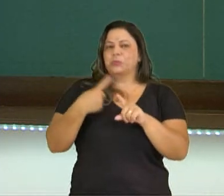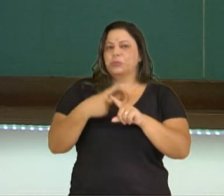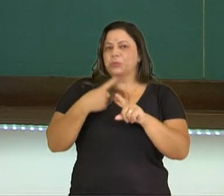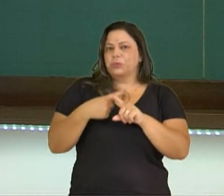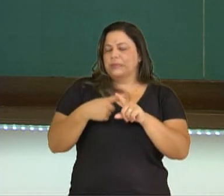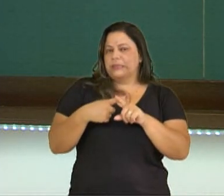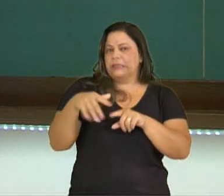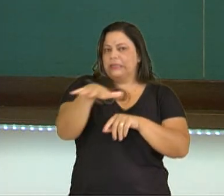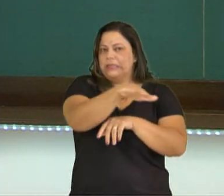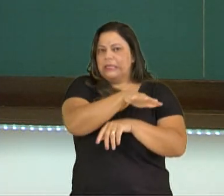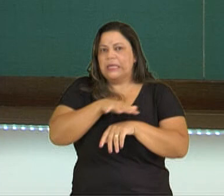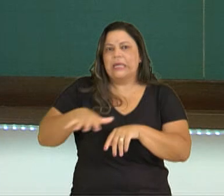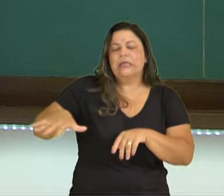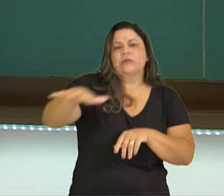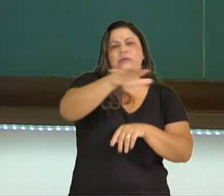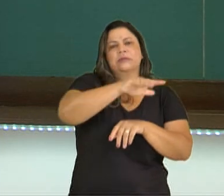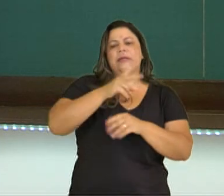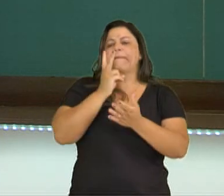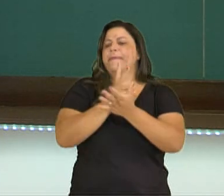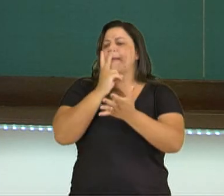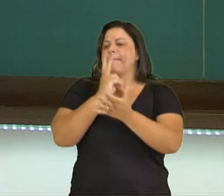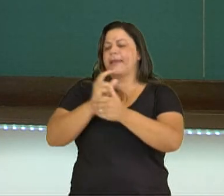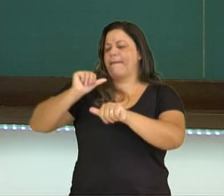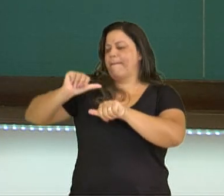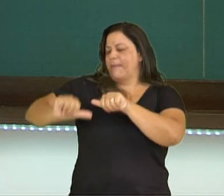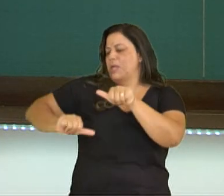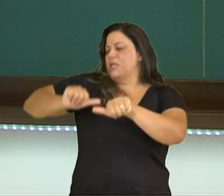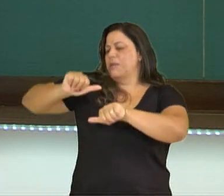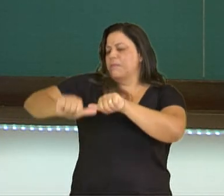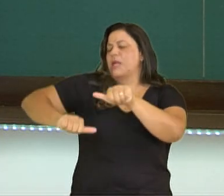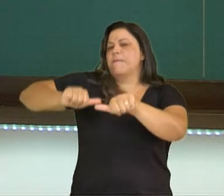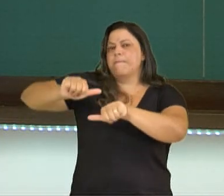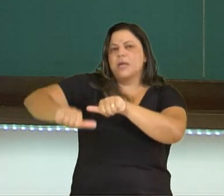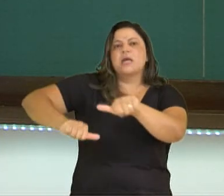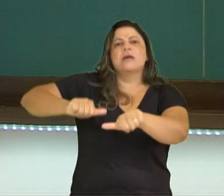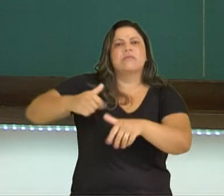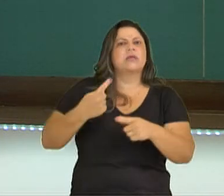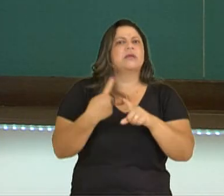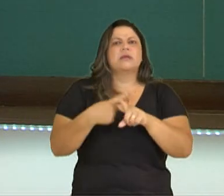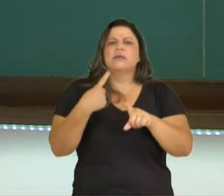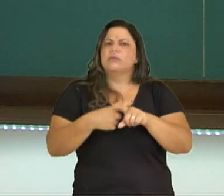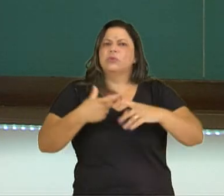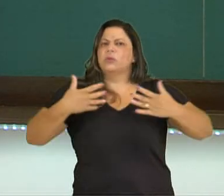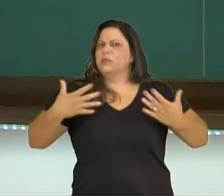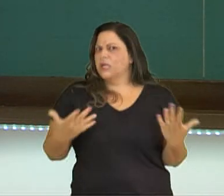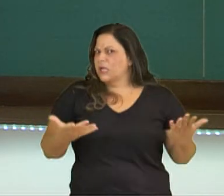está em constante mudança? Então vamos entender. Por que está